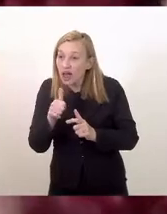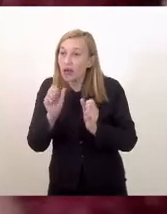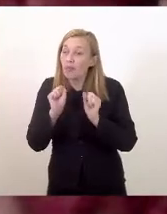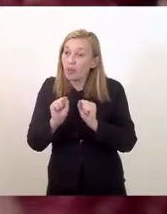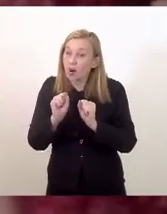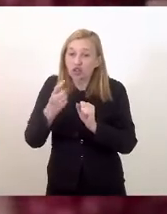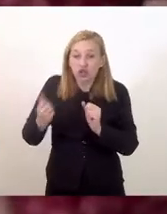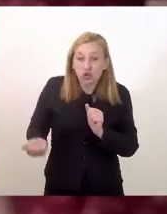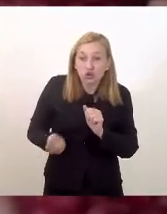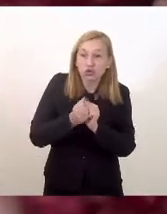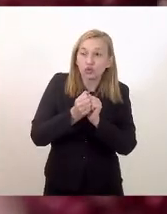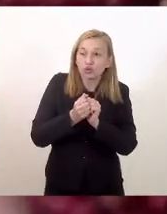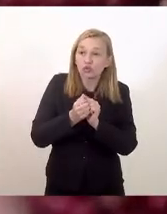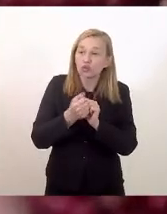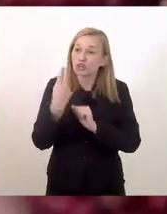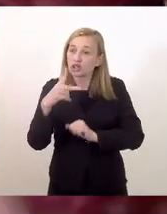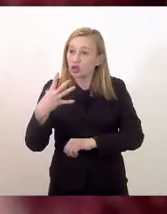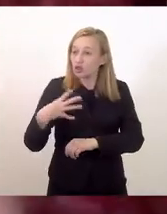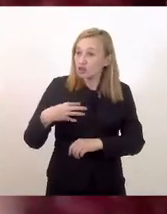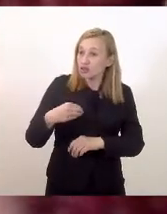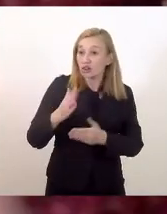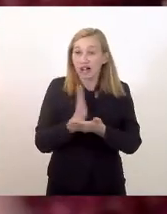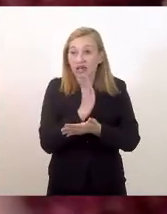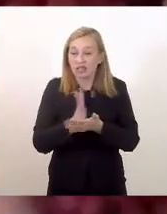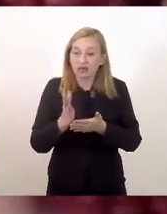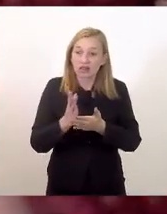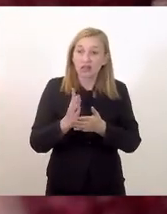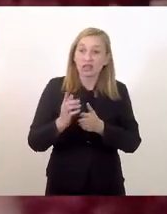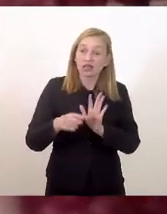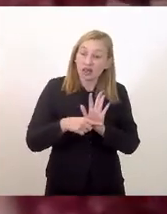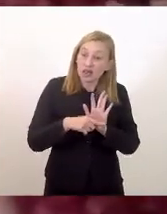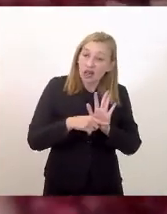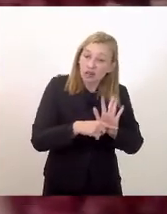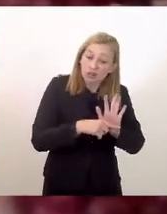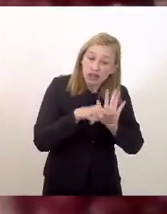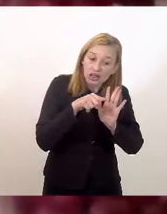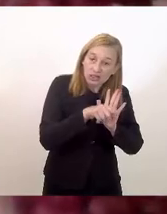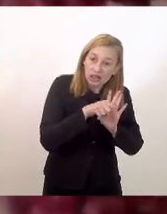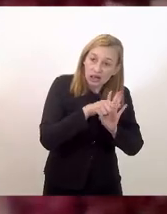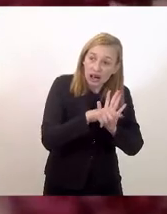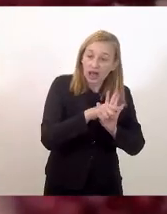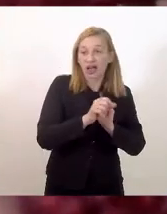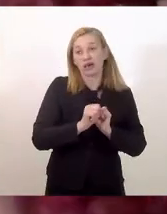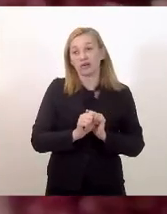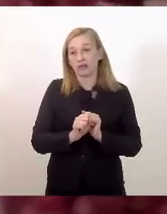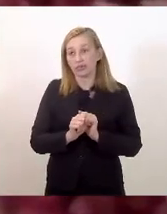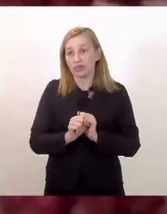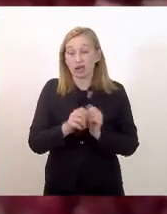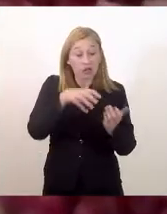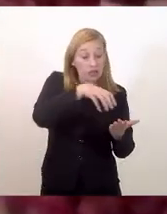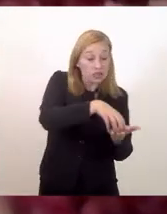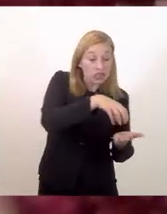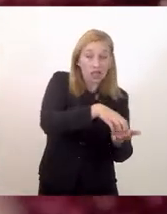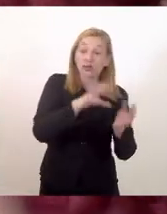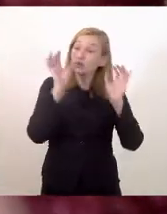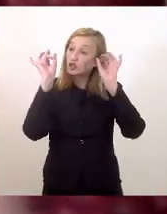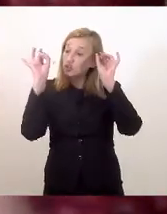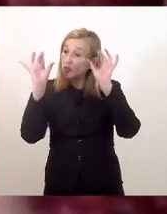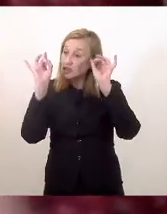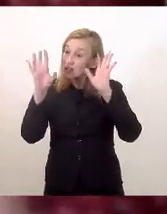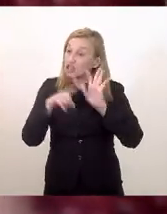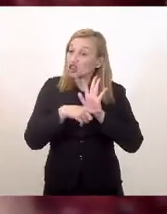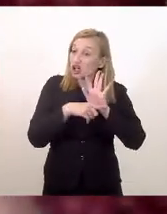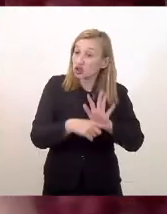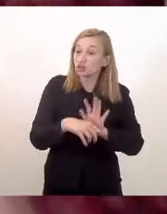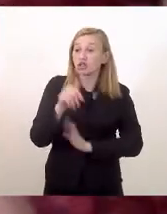seus filhos, na maioria das vezes, serem atendidas, e dos CEANs, né, dos Centros Especiais de